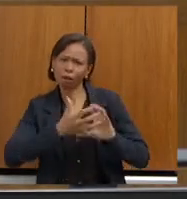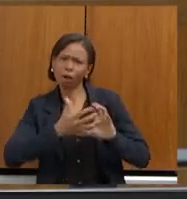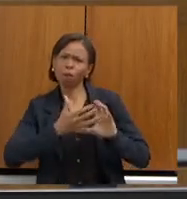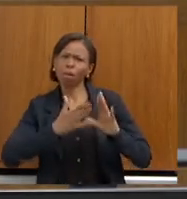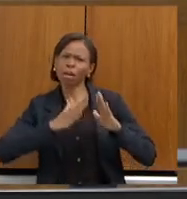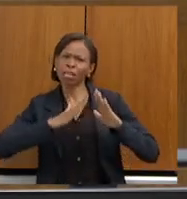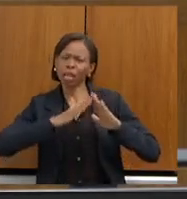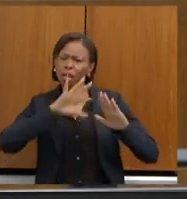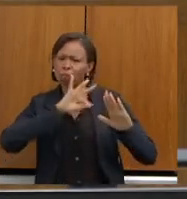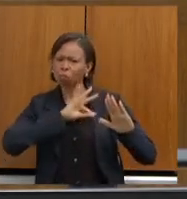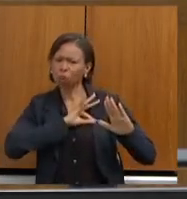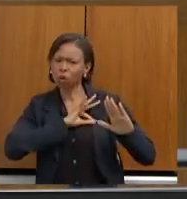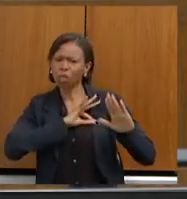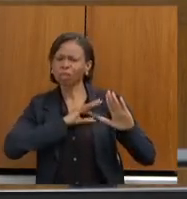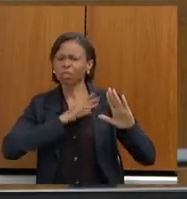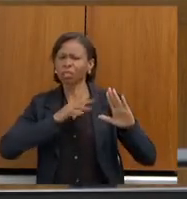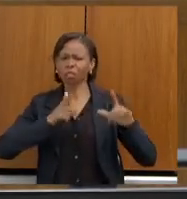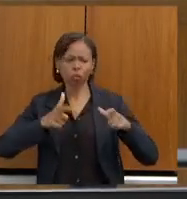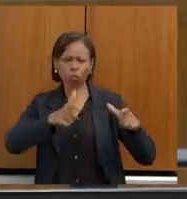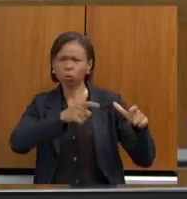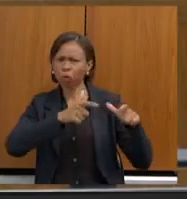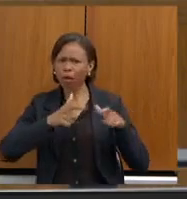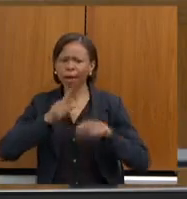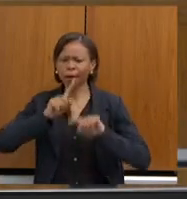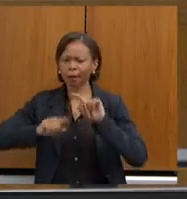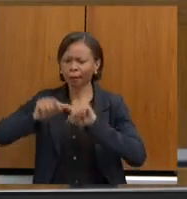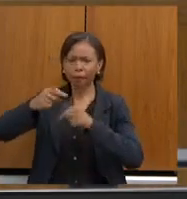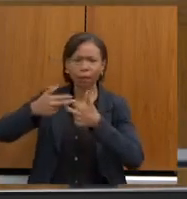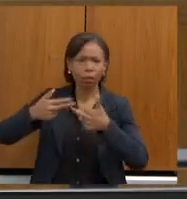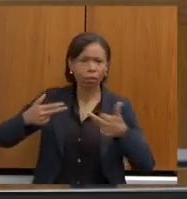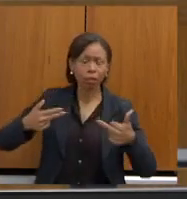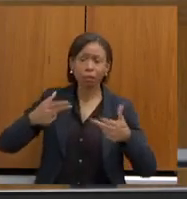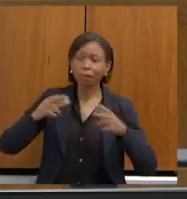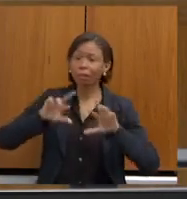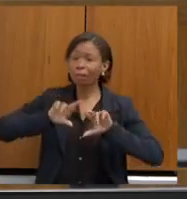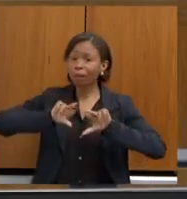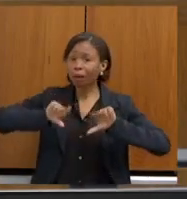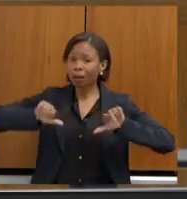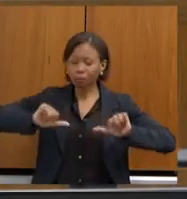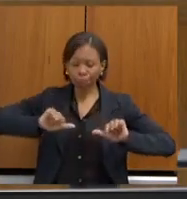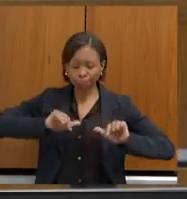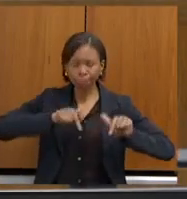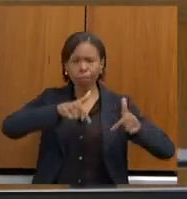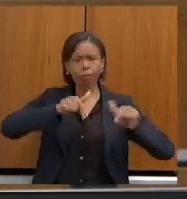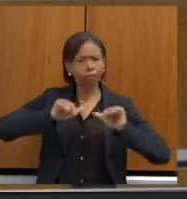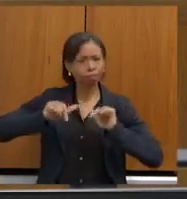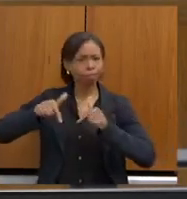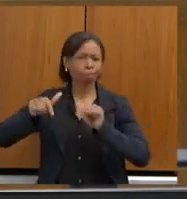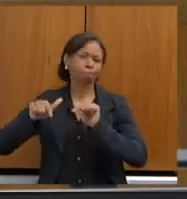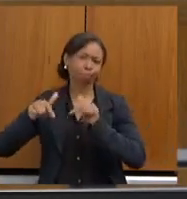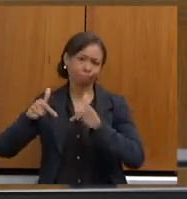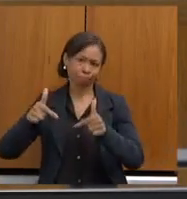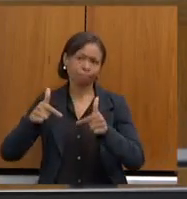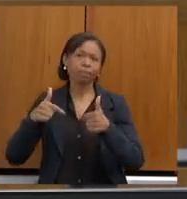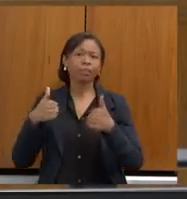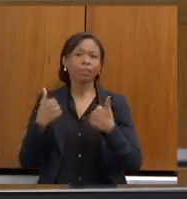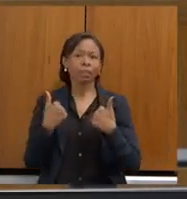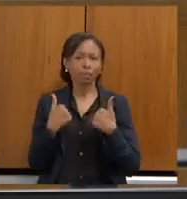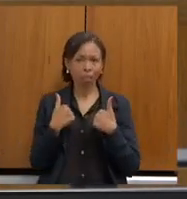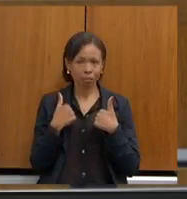de equipamentos tantas outras realmente ações que temos que fazer então eu encaminho muito